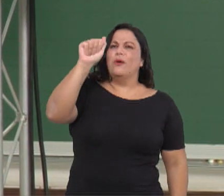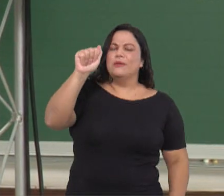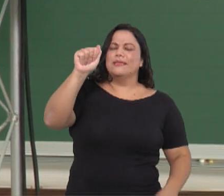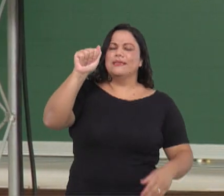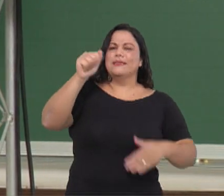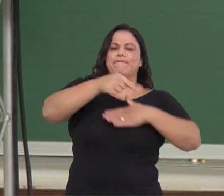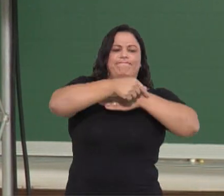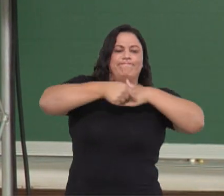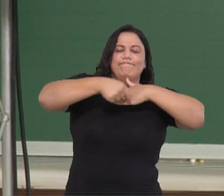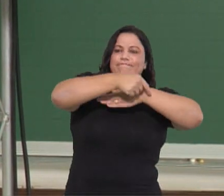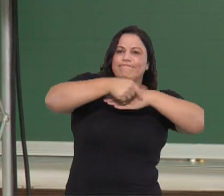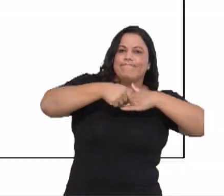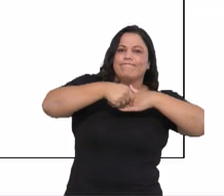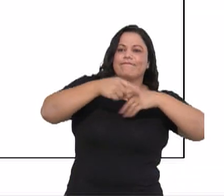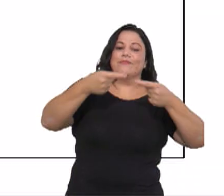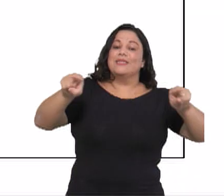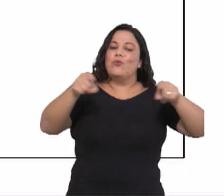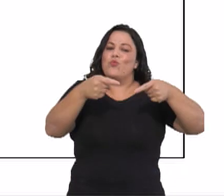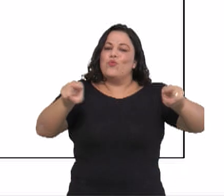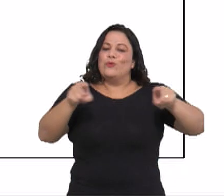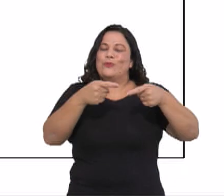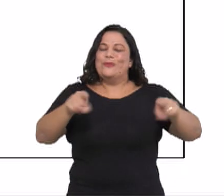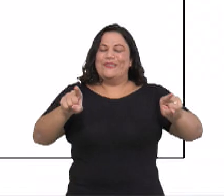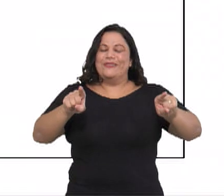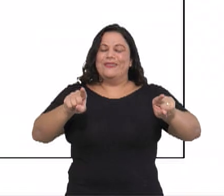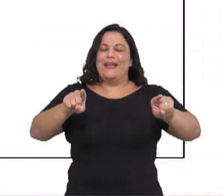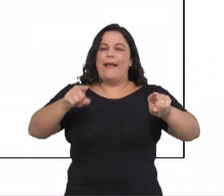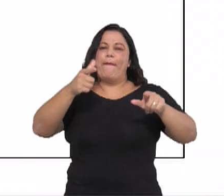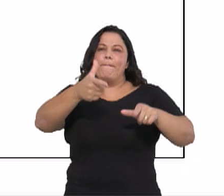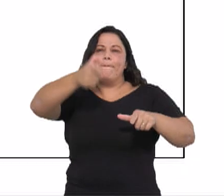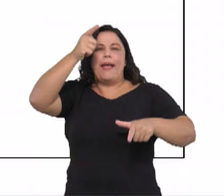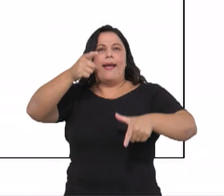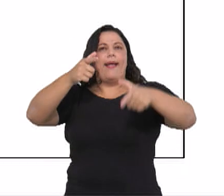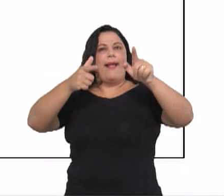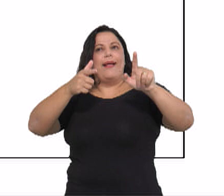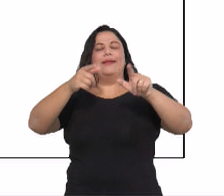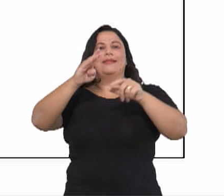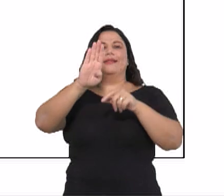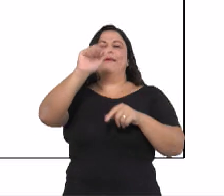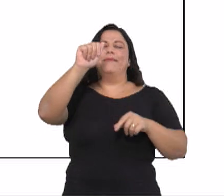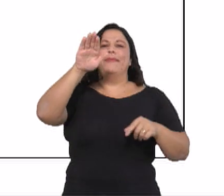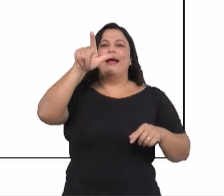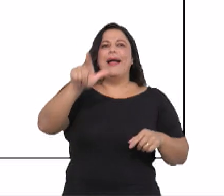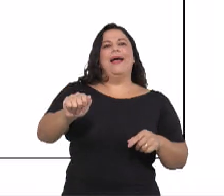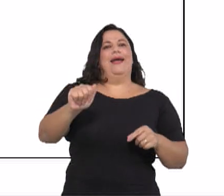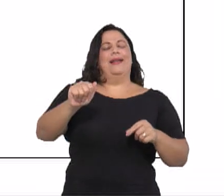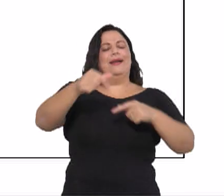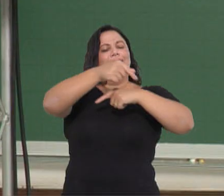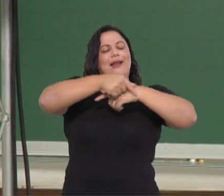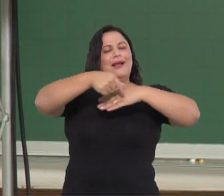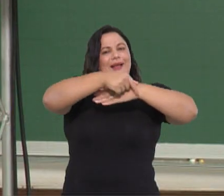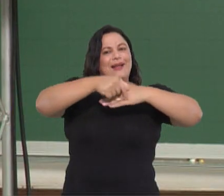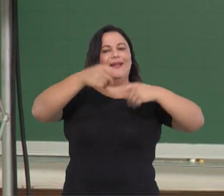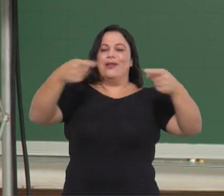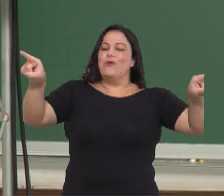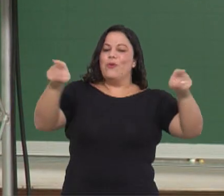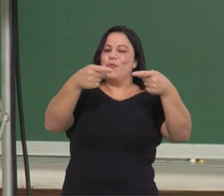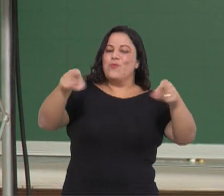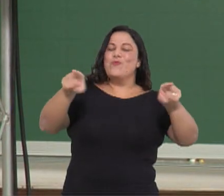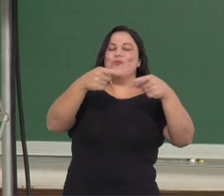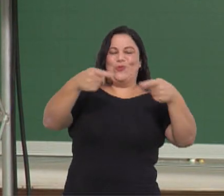Mata, Bala, Revolve faz parte de uma letra de música composta pelo